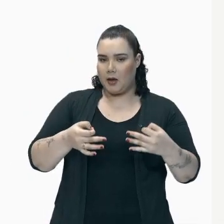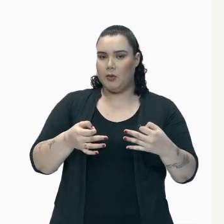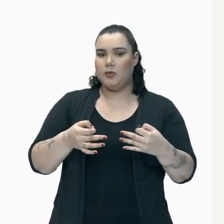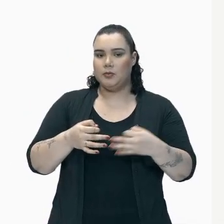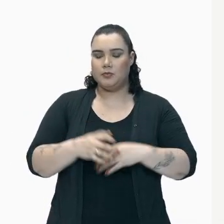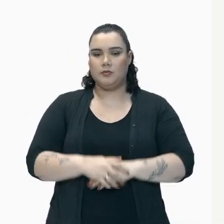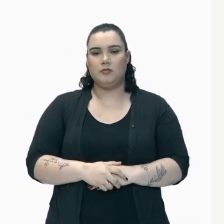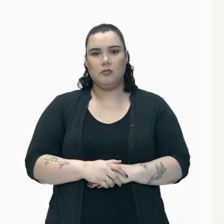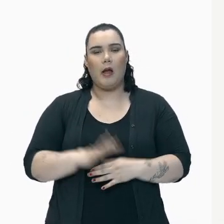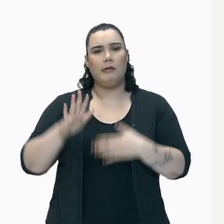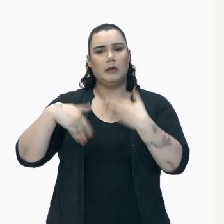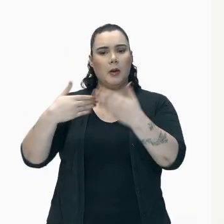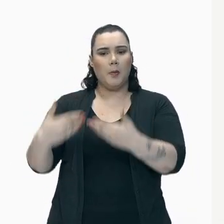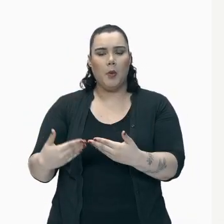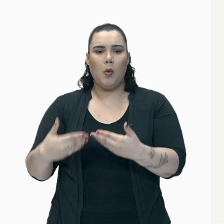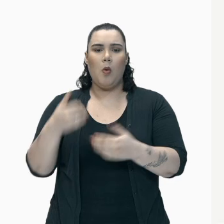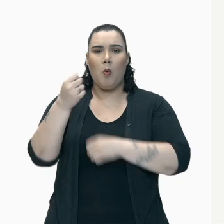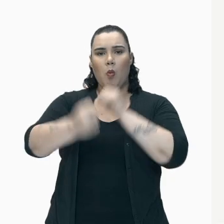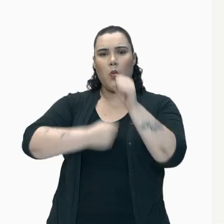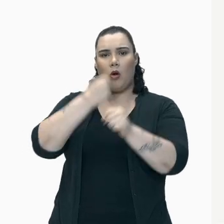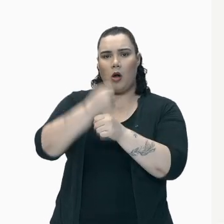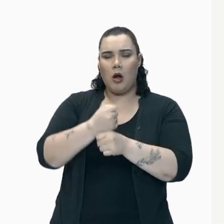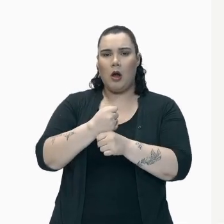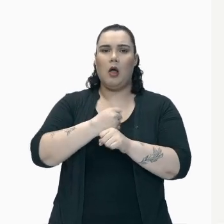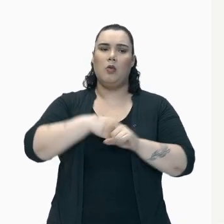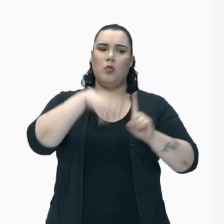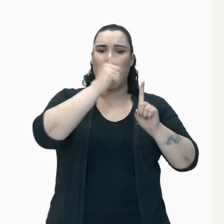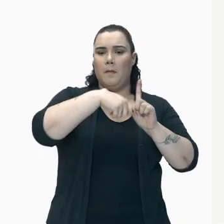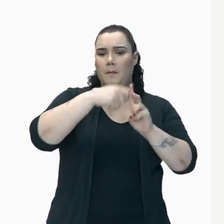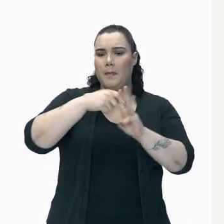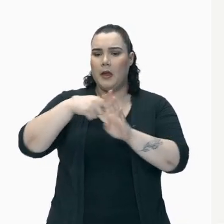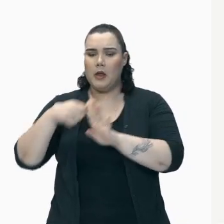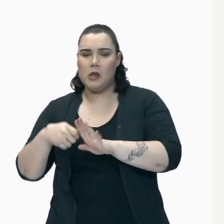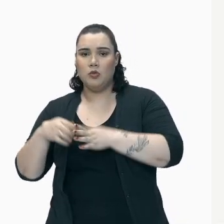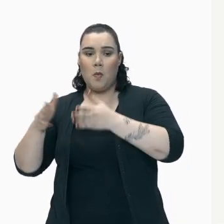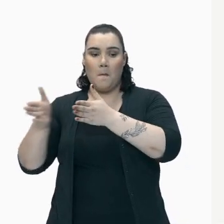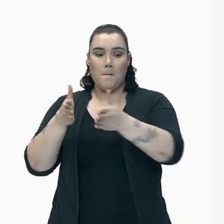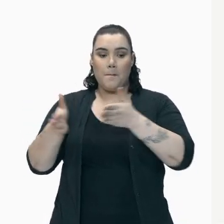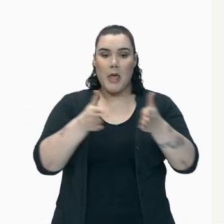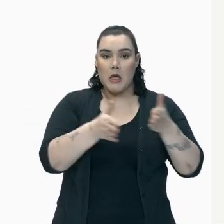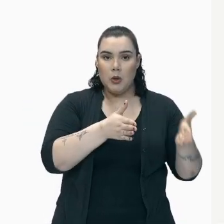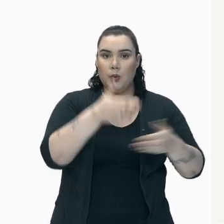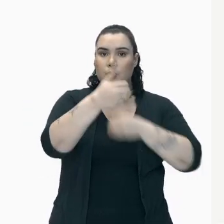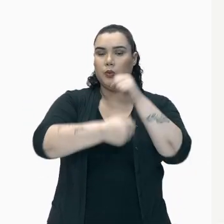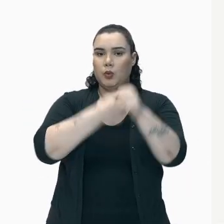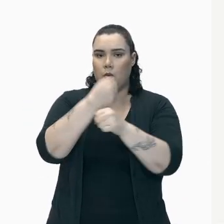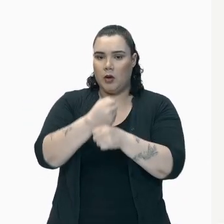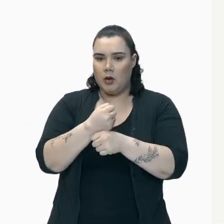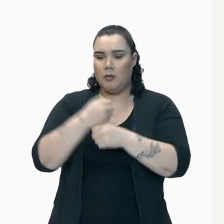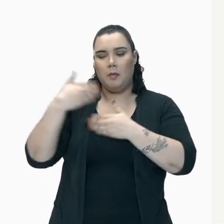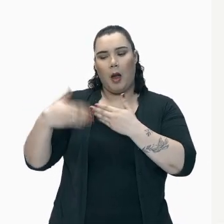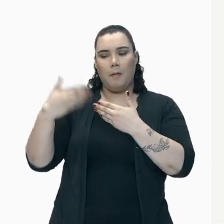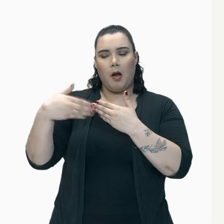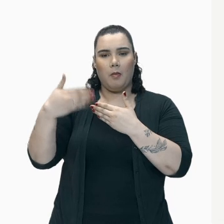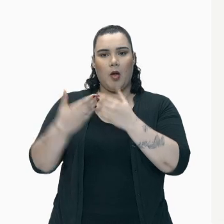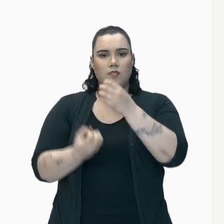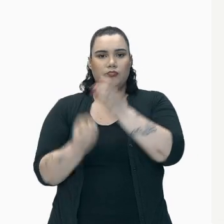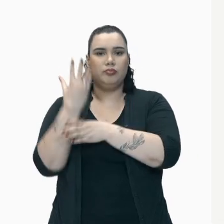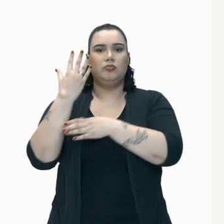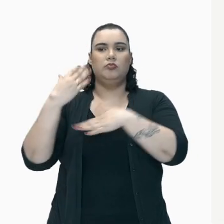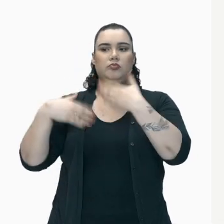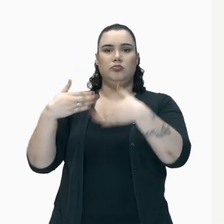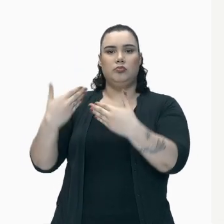divisão do ano, veio a divisão dos meses, das estações do ano, tudo veio em seguida a